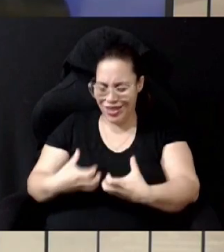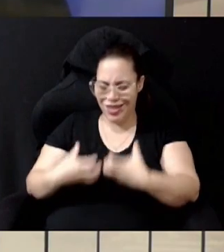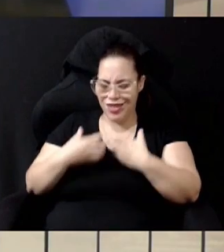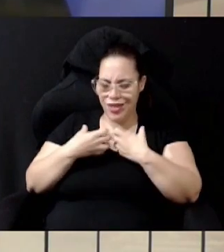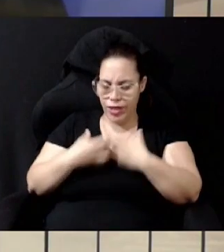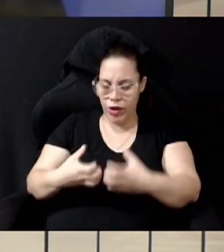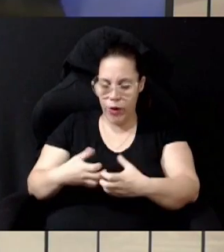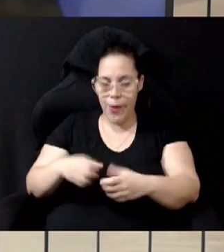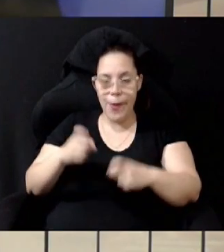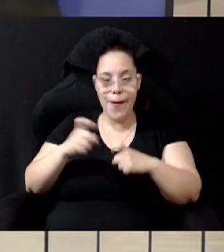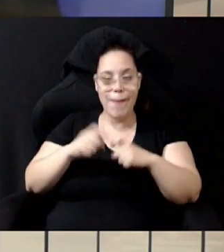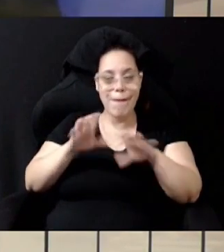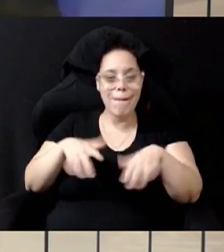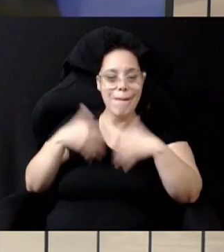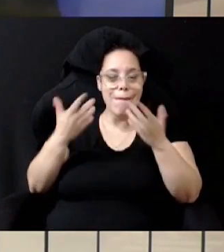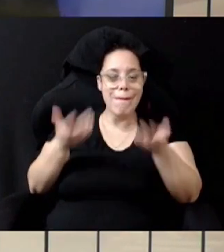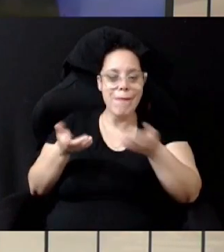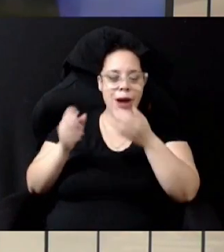fazer nesses casos?